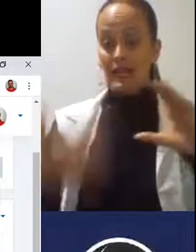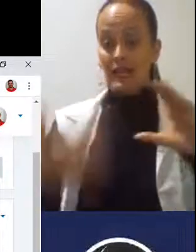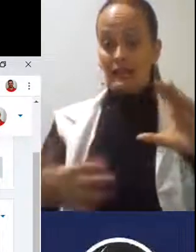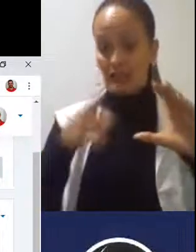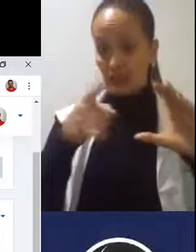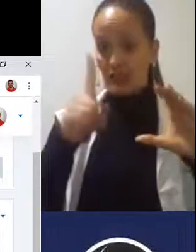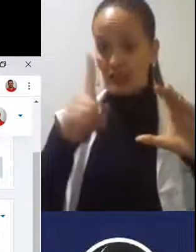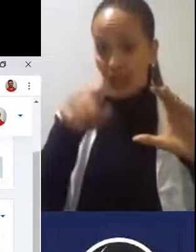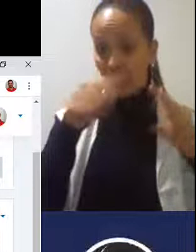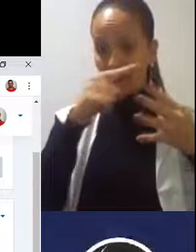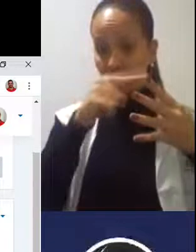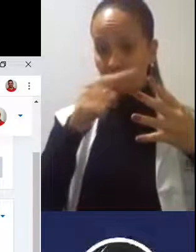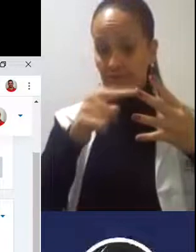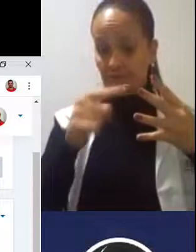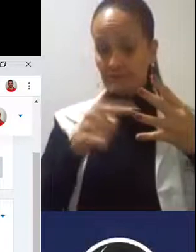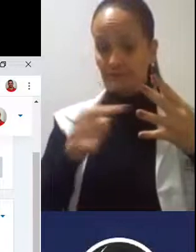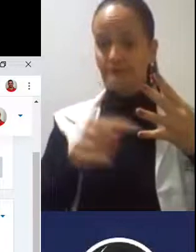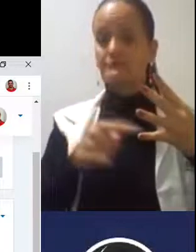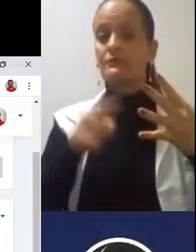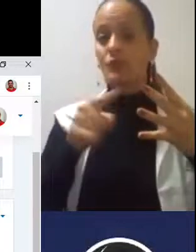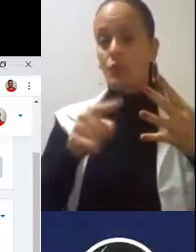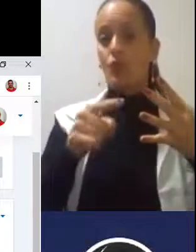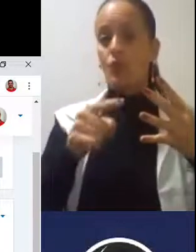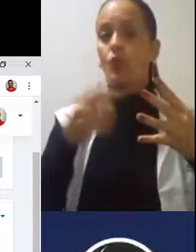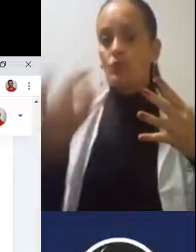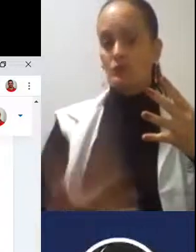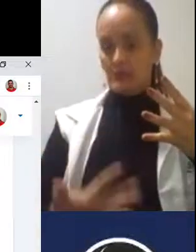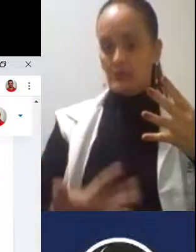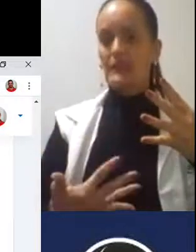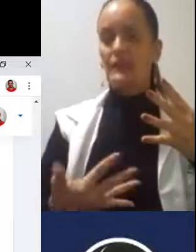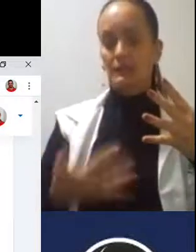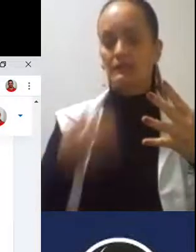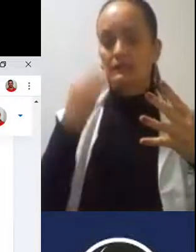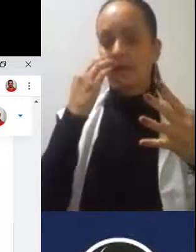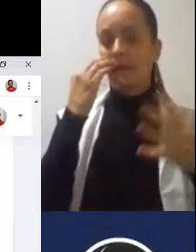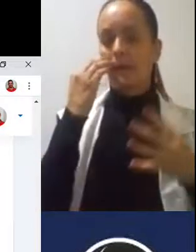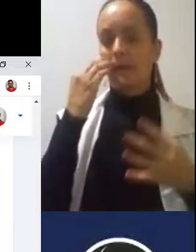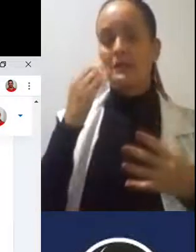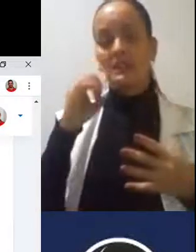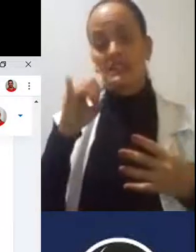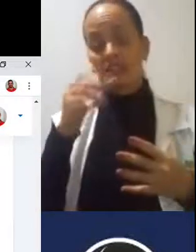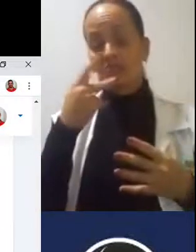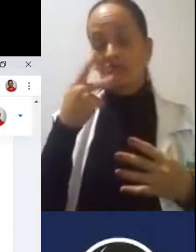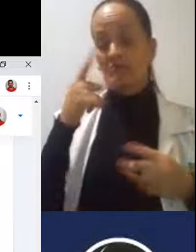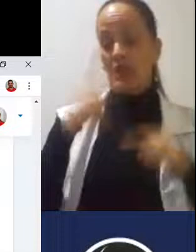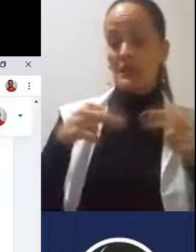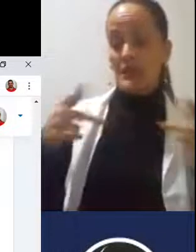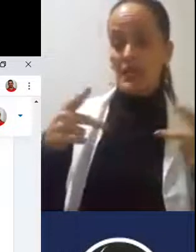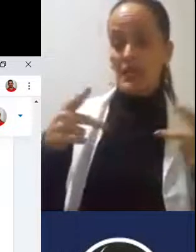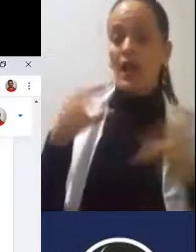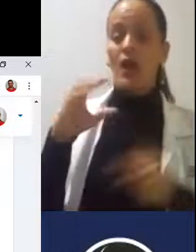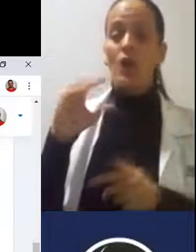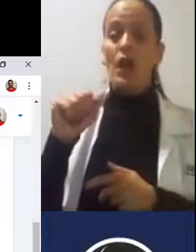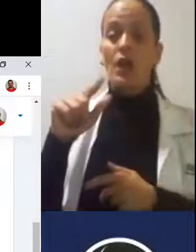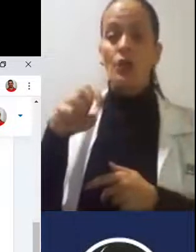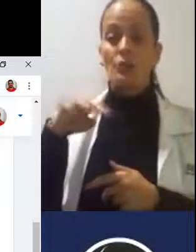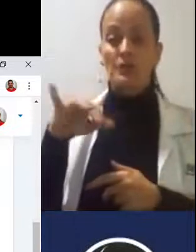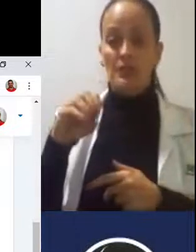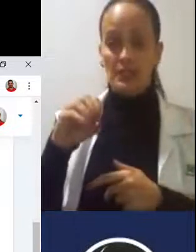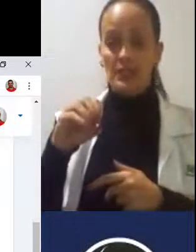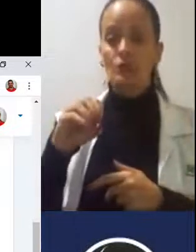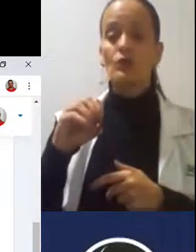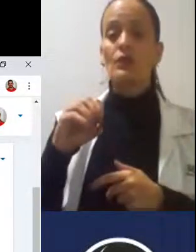do condutor, a área de secção transversal, o material, né, se é de alumínio, se é de cobre, e a